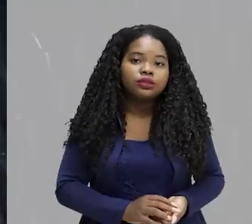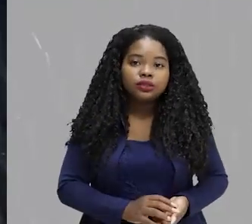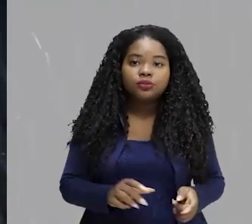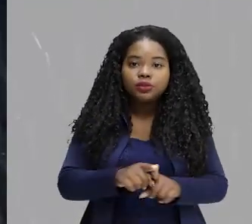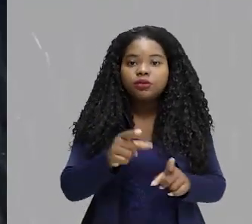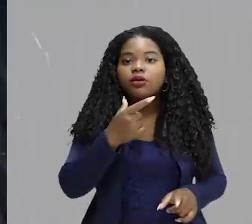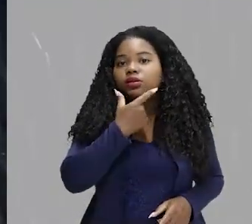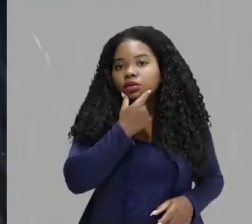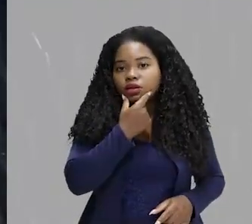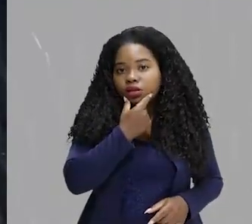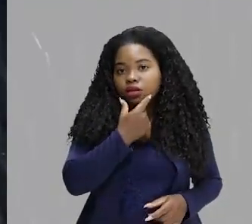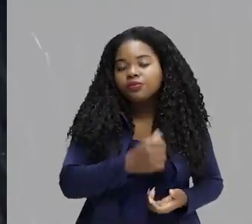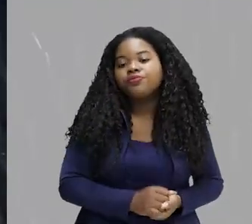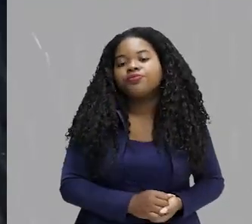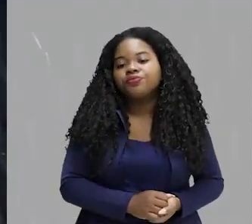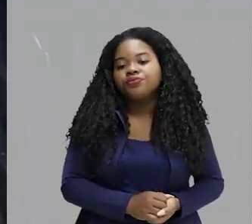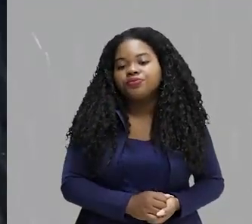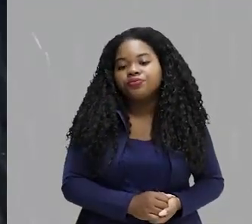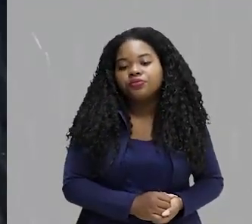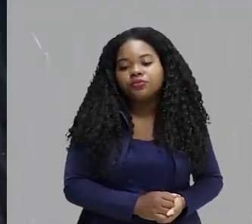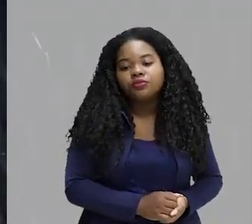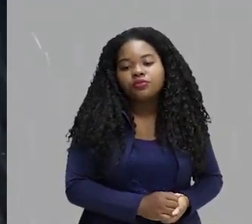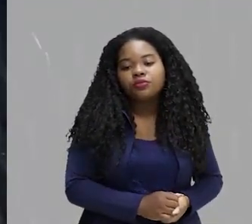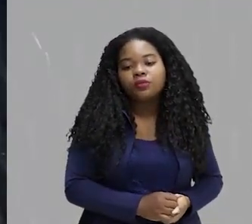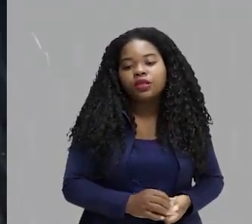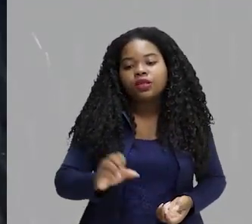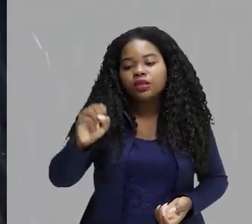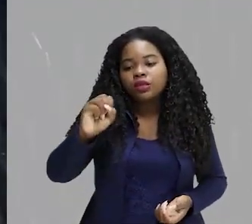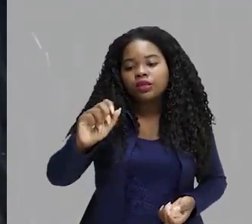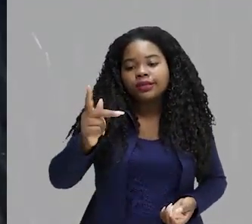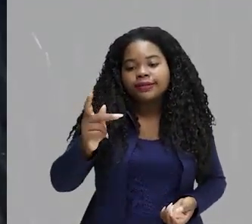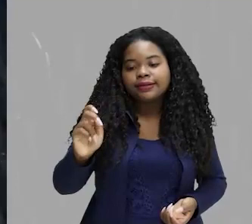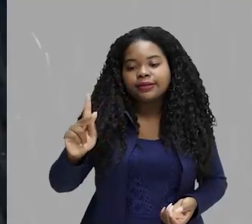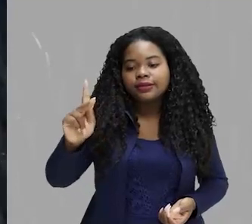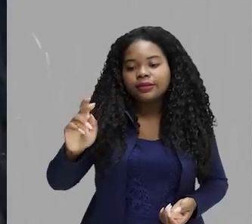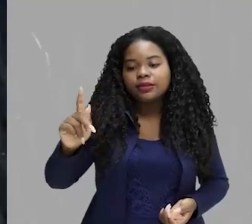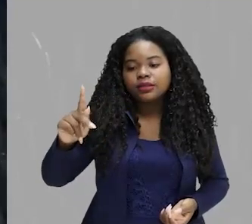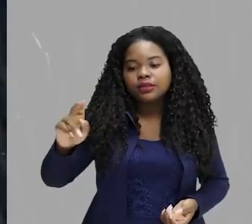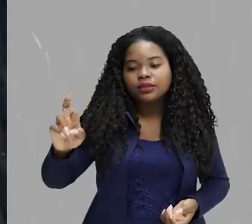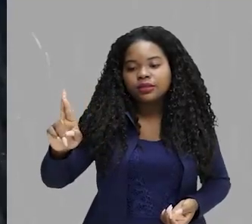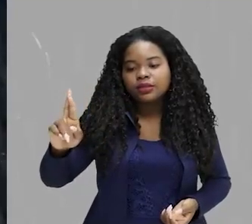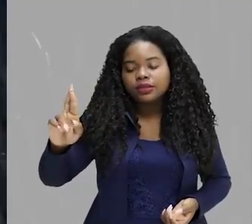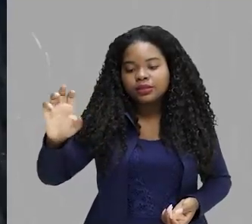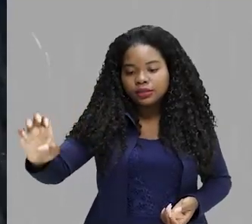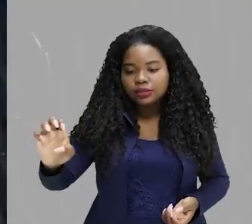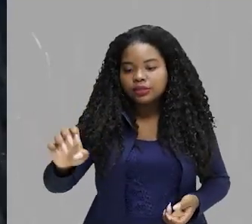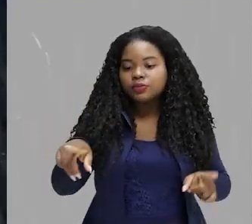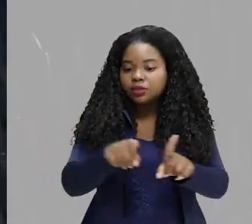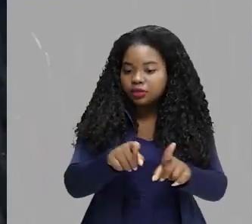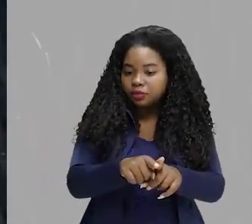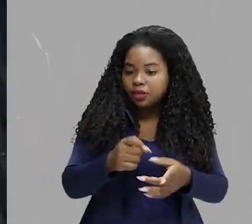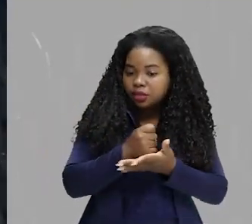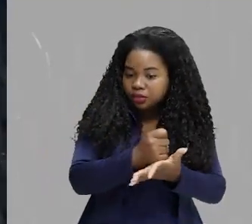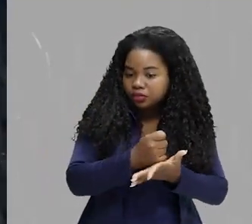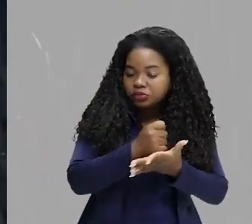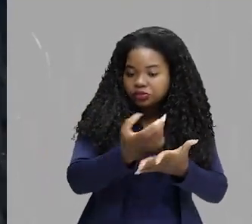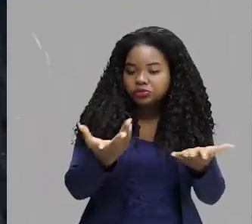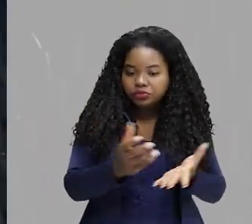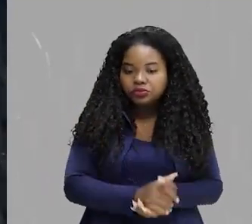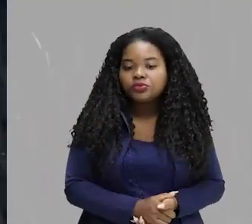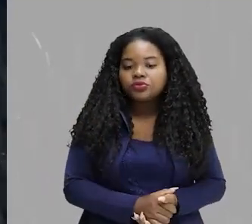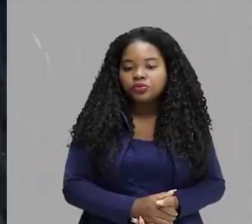anteriormente para falar do teatro, ele também contribuiu bastante para essa construção dos sonetos. Ele produziu mais de